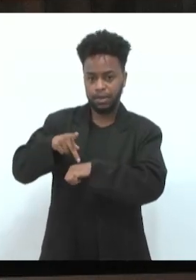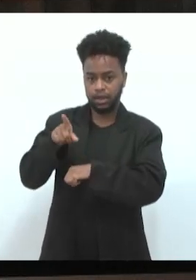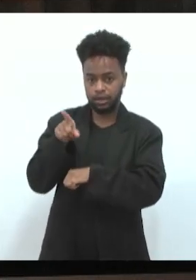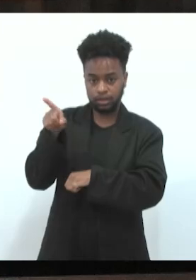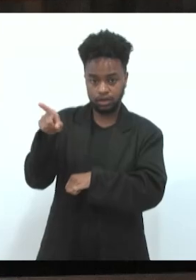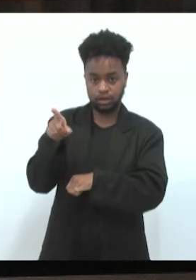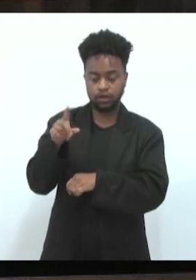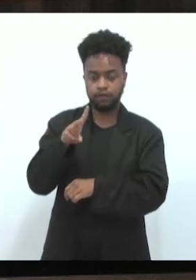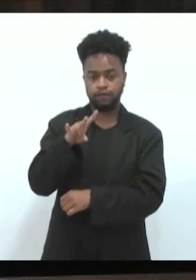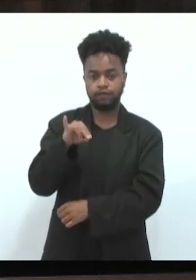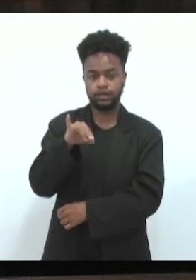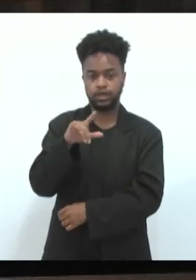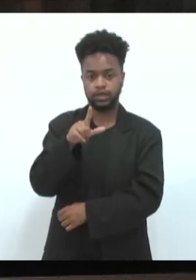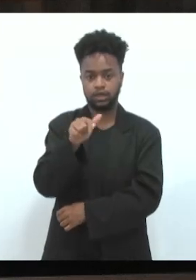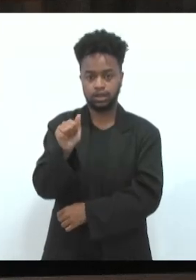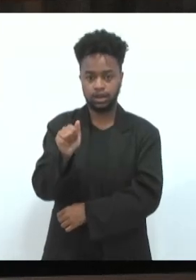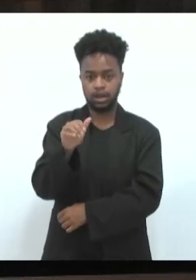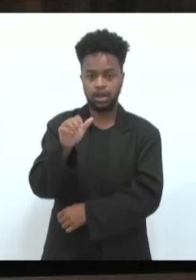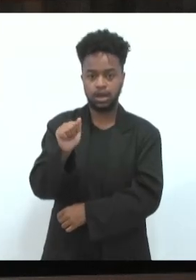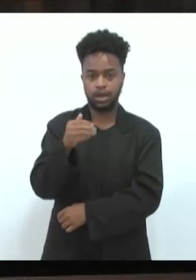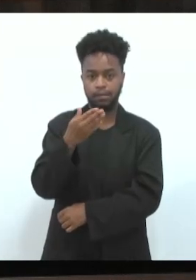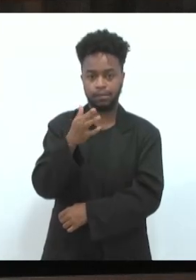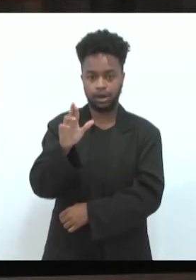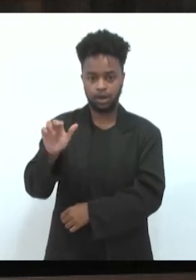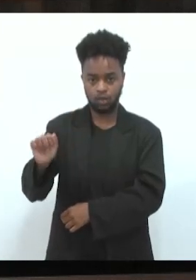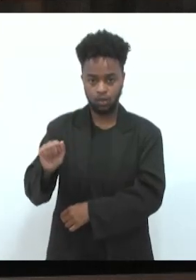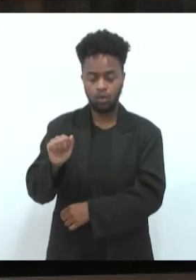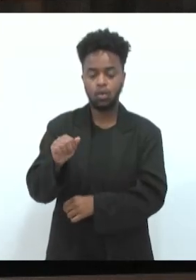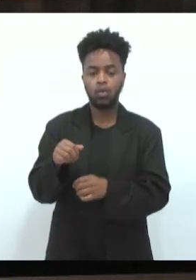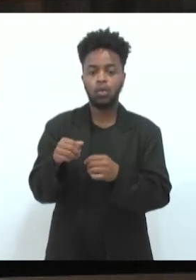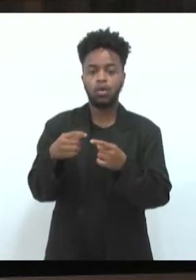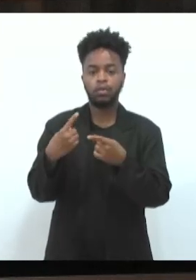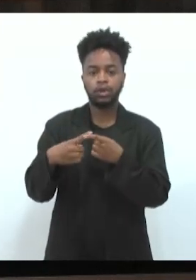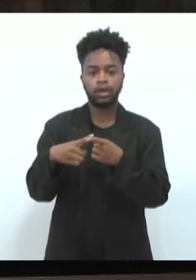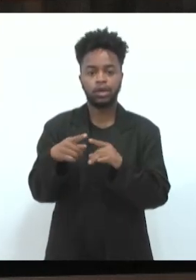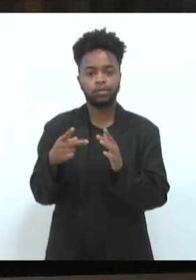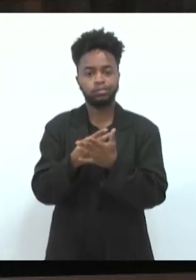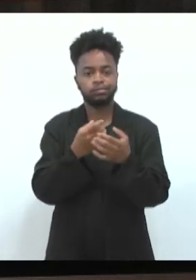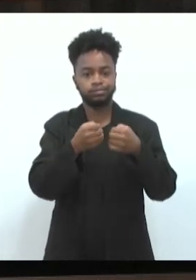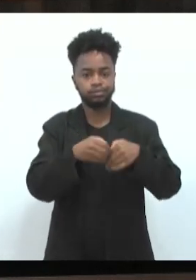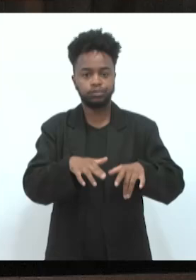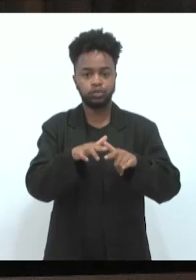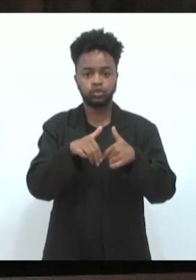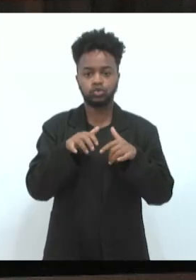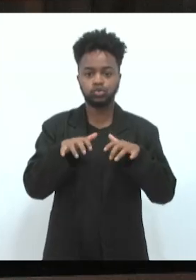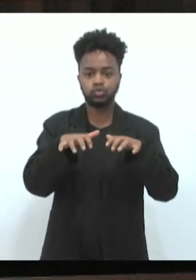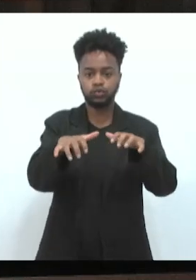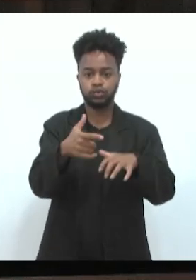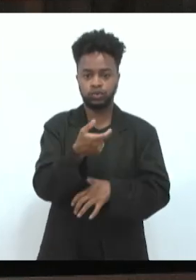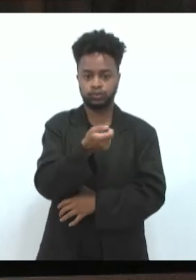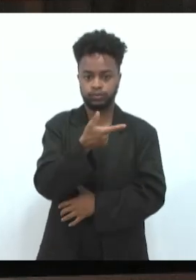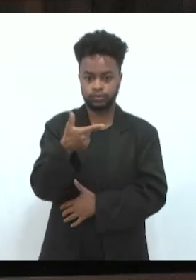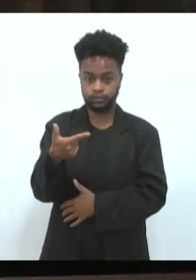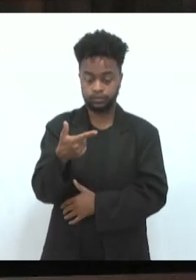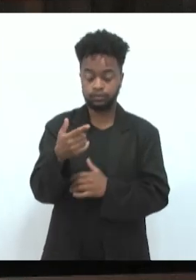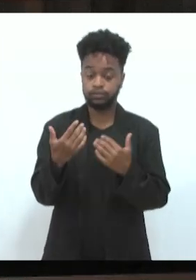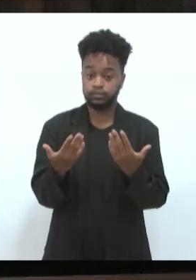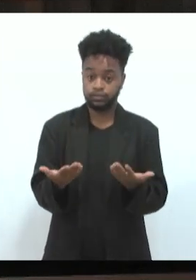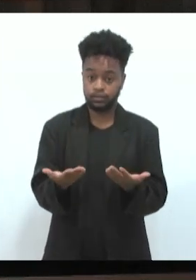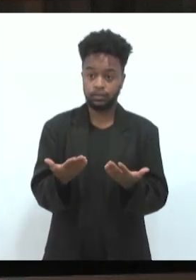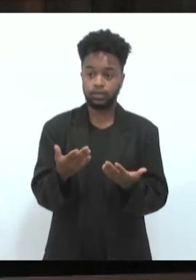na Vila do Abraão, que foi afetada com as fortes chuvas de 2022. Então, a